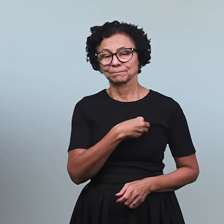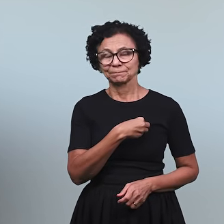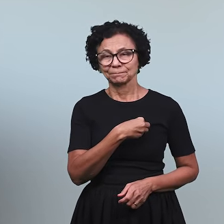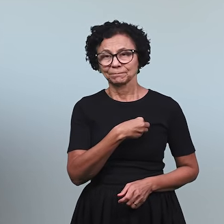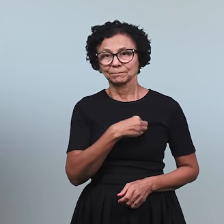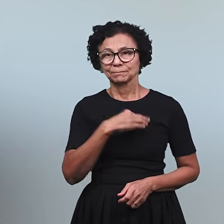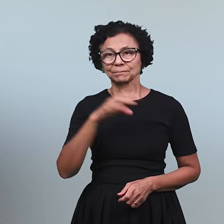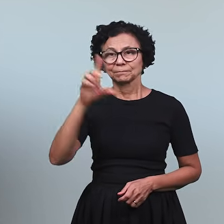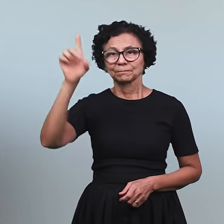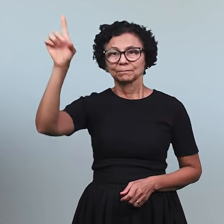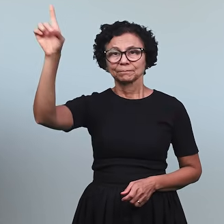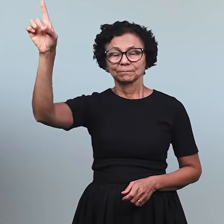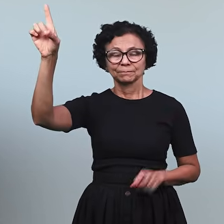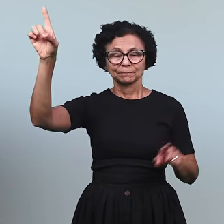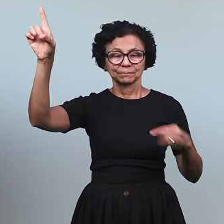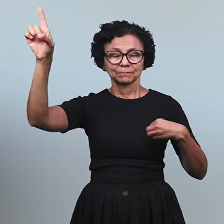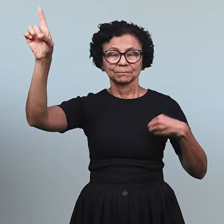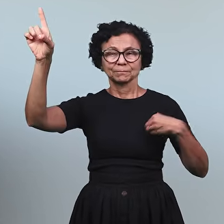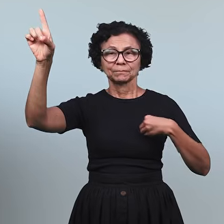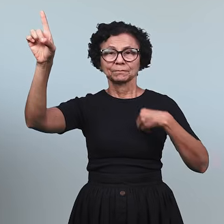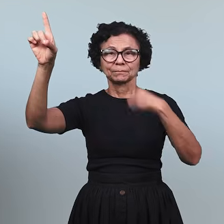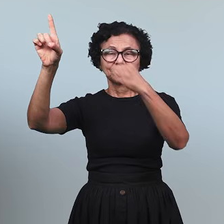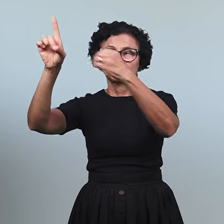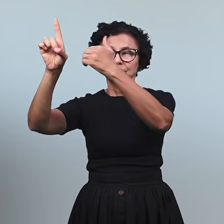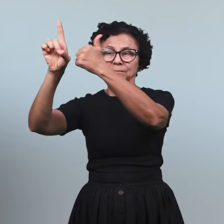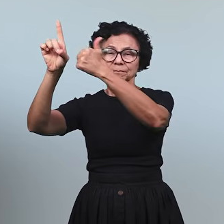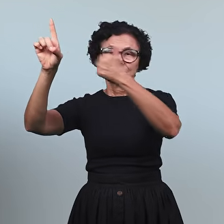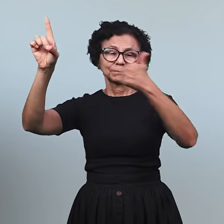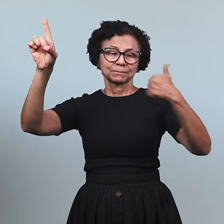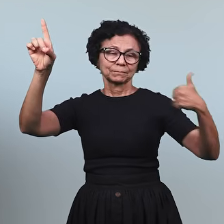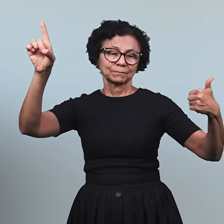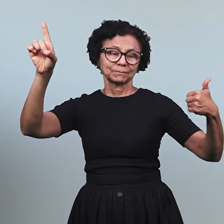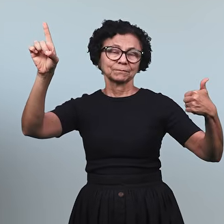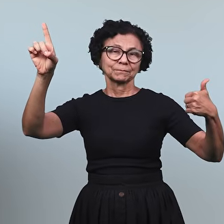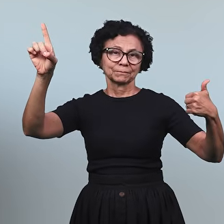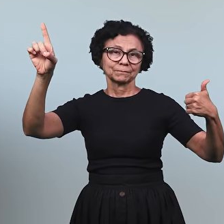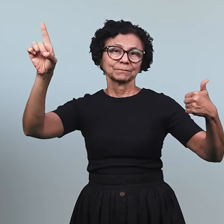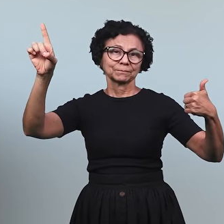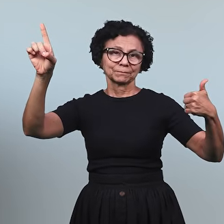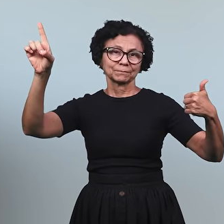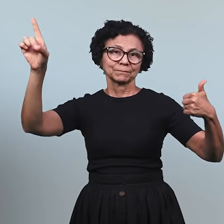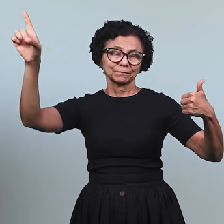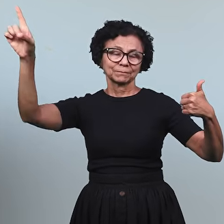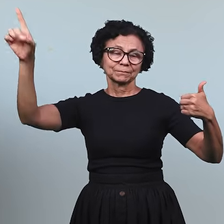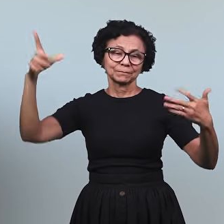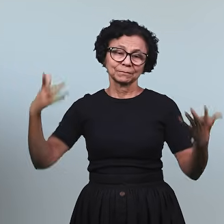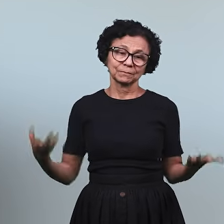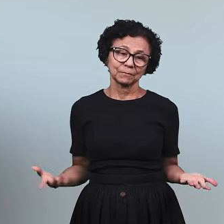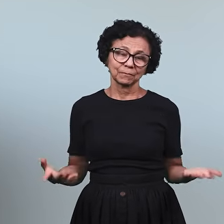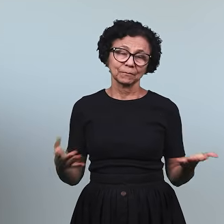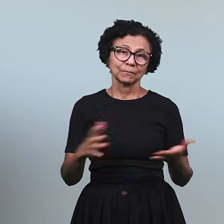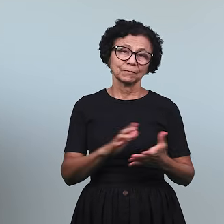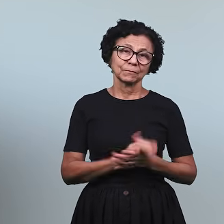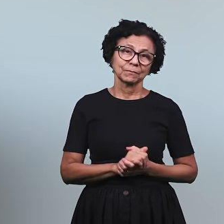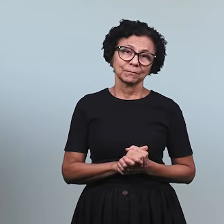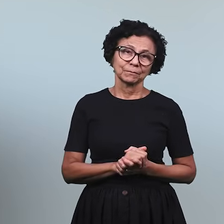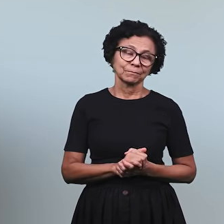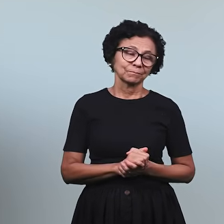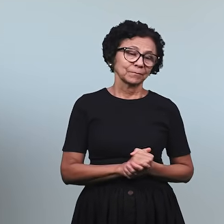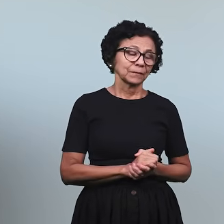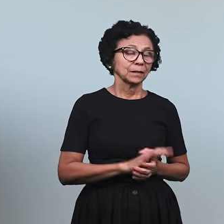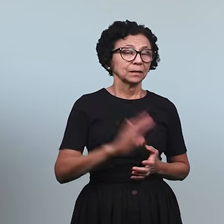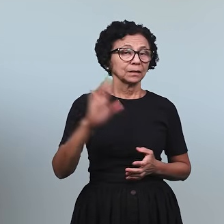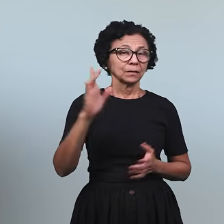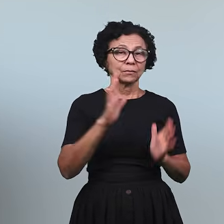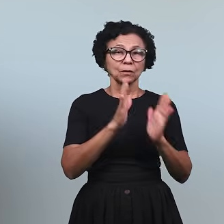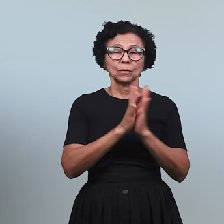vós e o vosso Deus, e os vossos pecados encobrem o seu rosto de vós, para que vos não